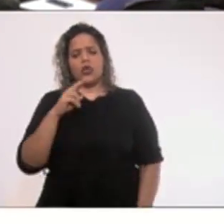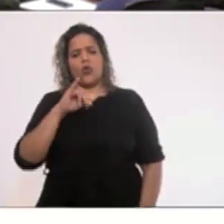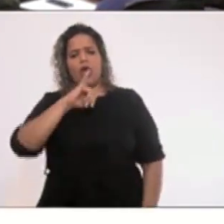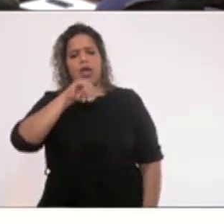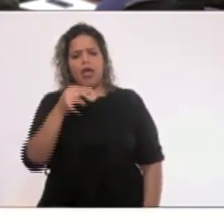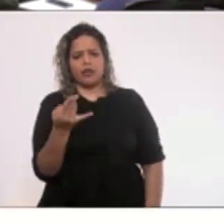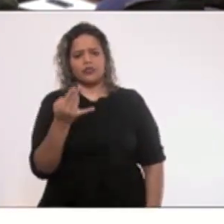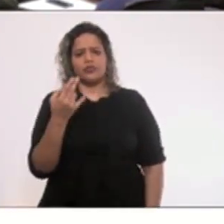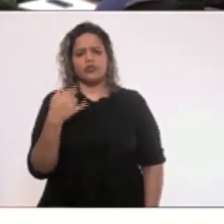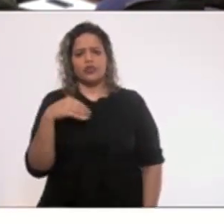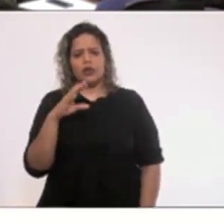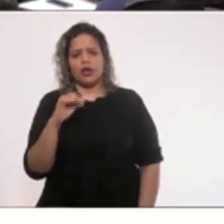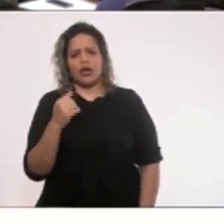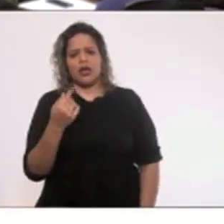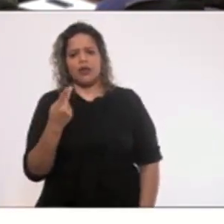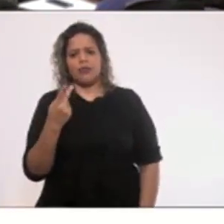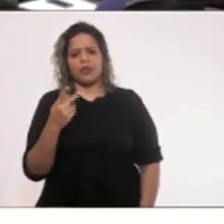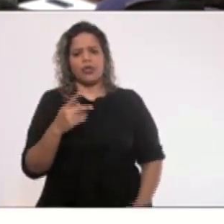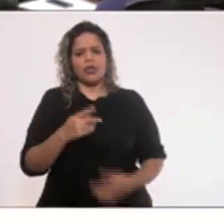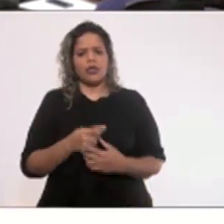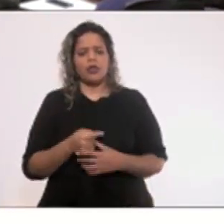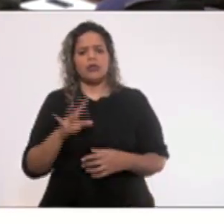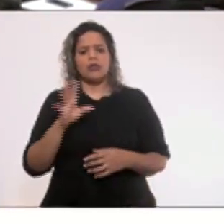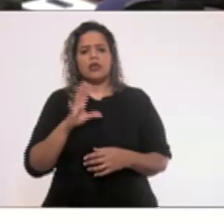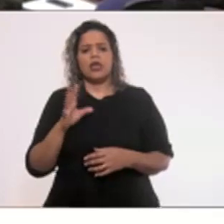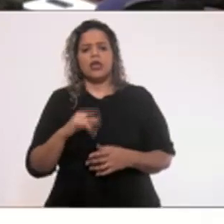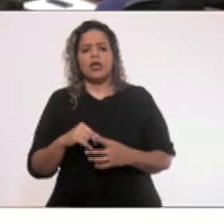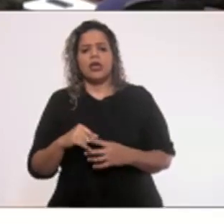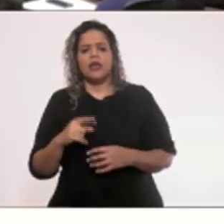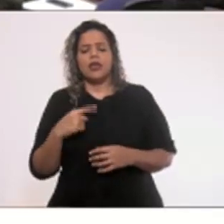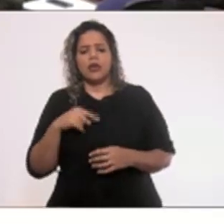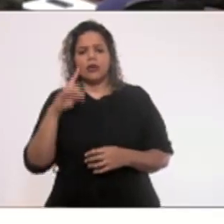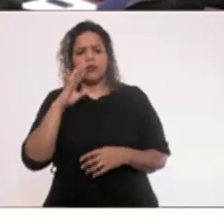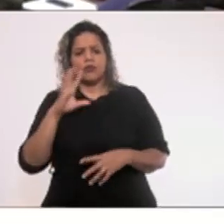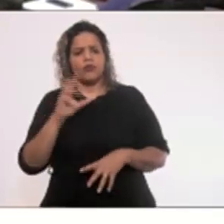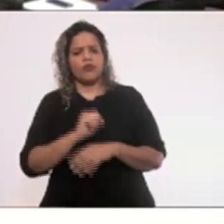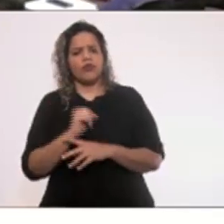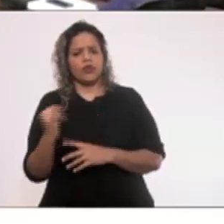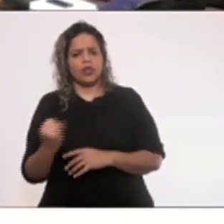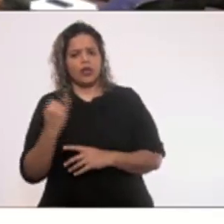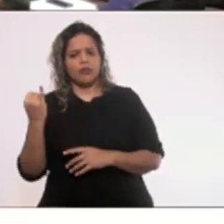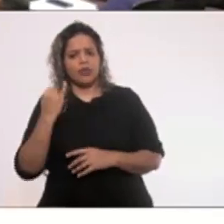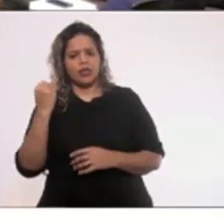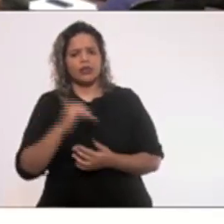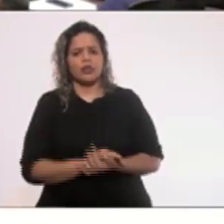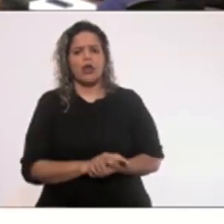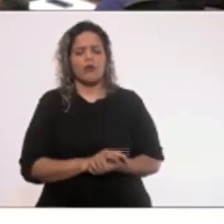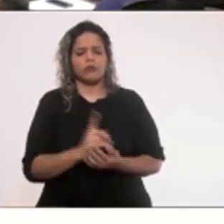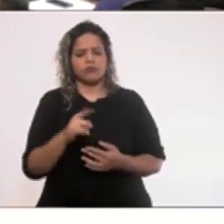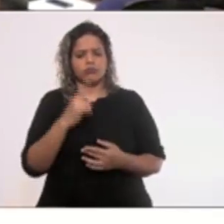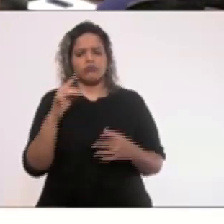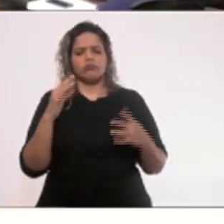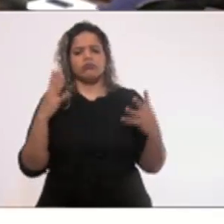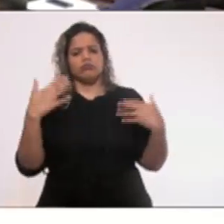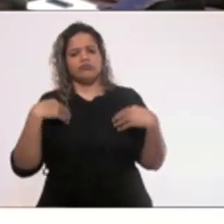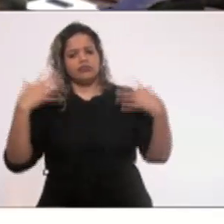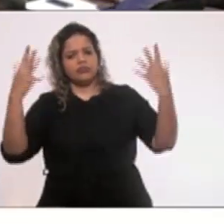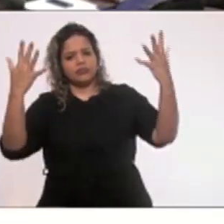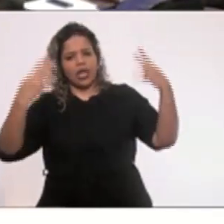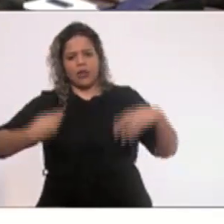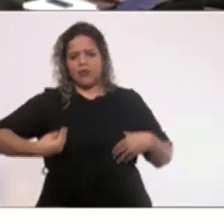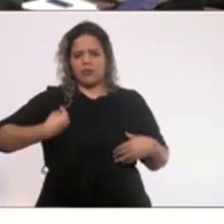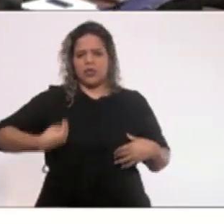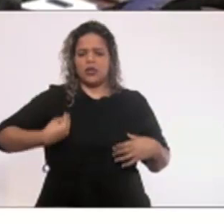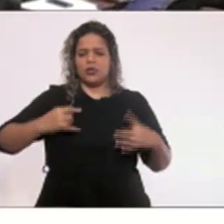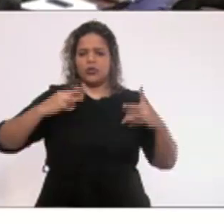CAP, aqui no lado, na galeria esquerda. Colégio de Excelência e colégio fundamental aqui para a nossa rede. Saudar a presença de todos e